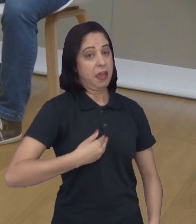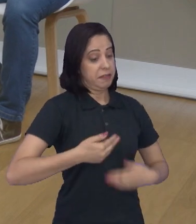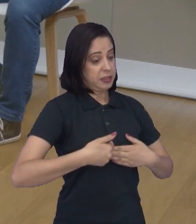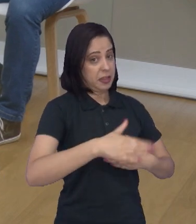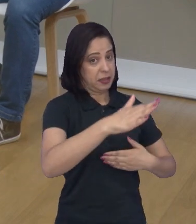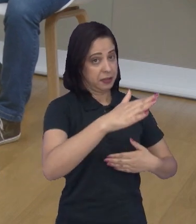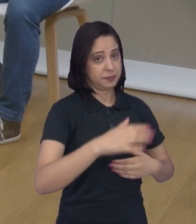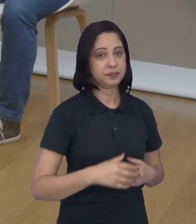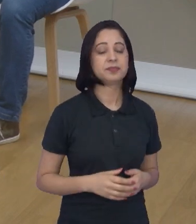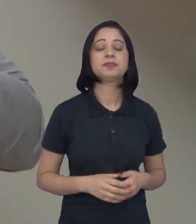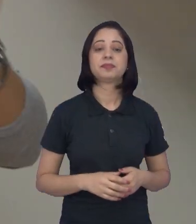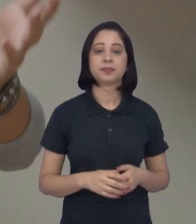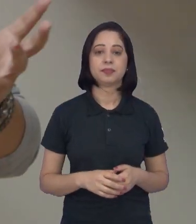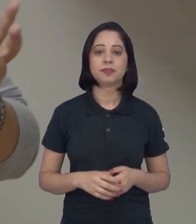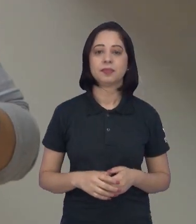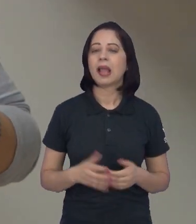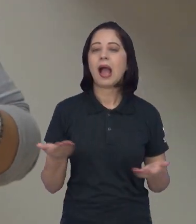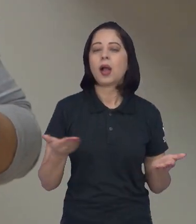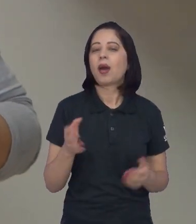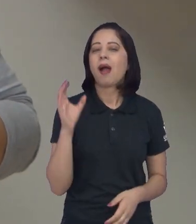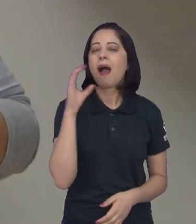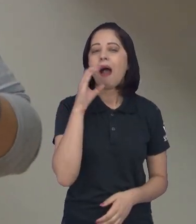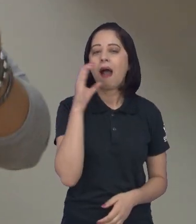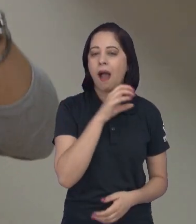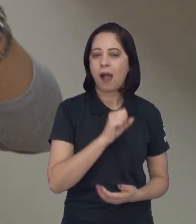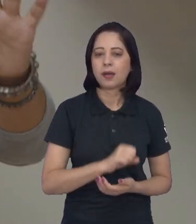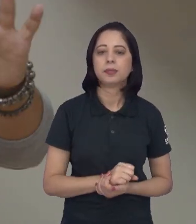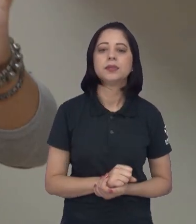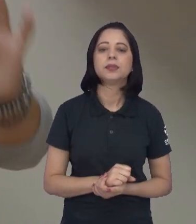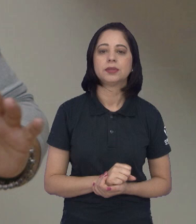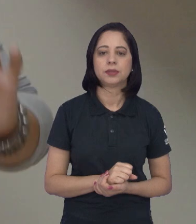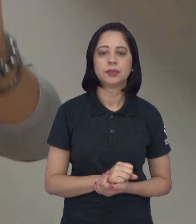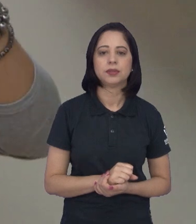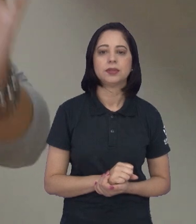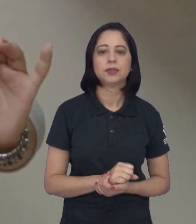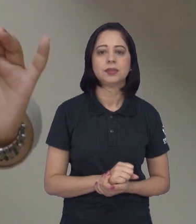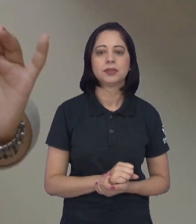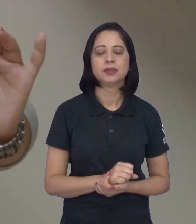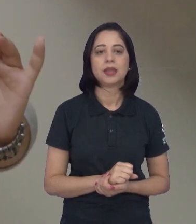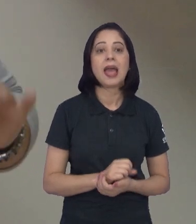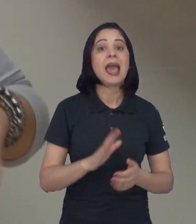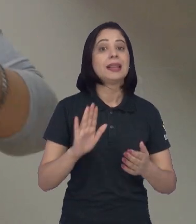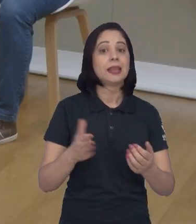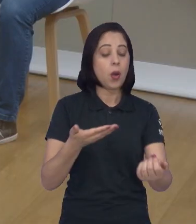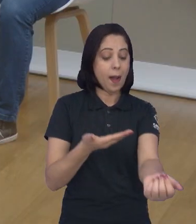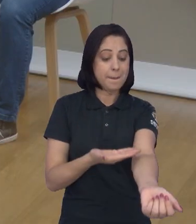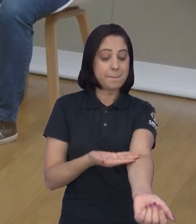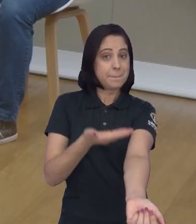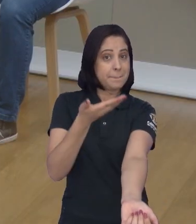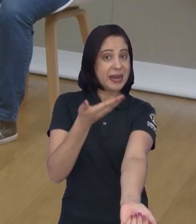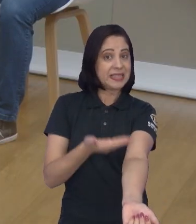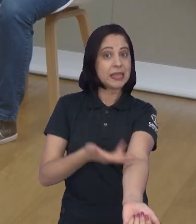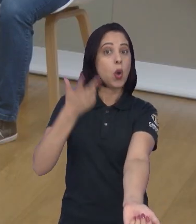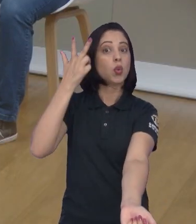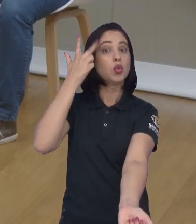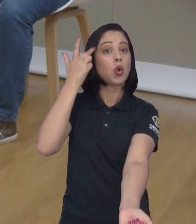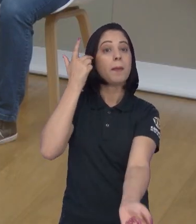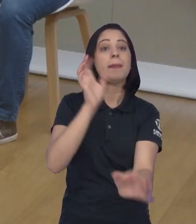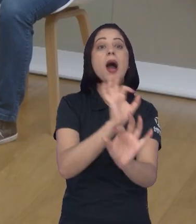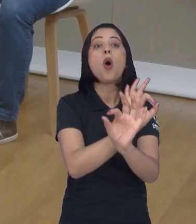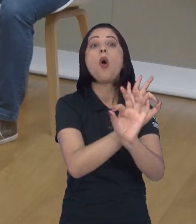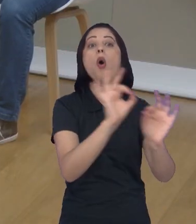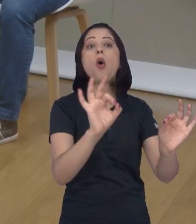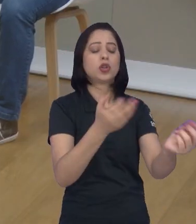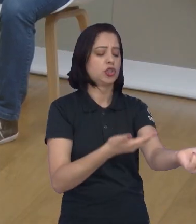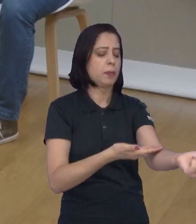Doutor pra gente concluir de uma maneira bem rápida eh qual que é a pressão ideal então a gente falou de hipertensão arterial o tempo